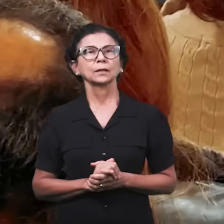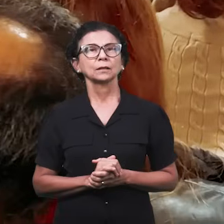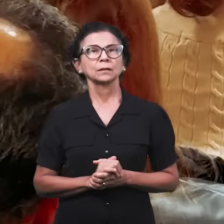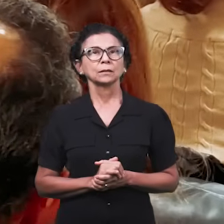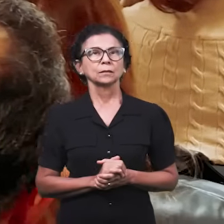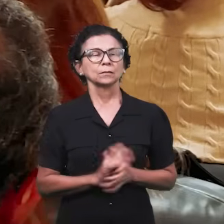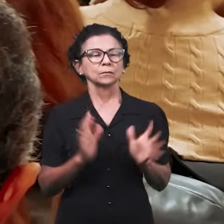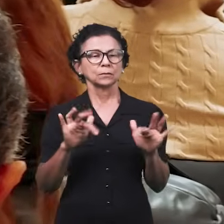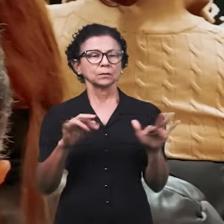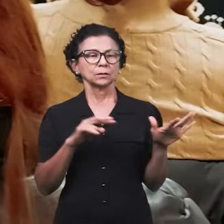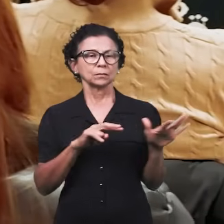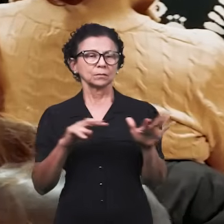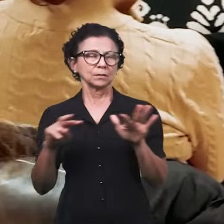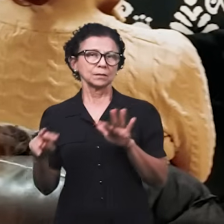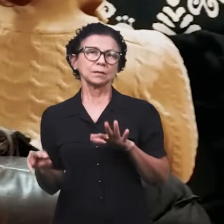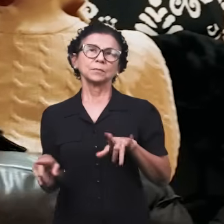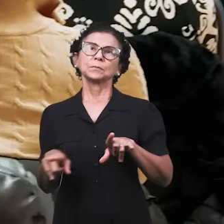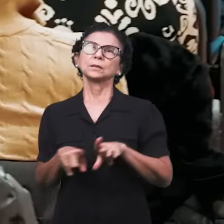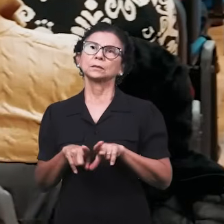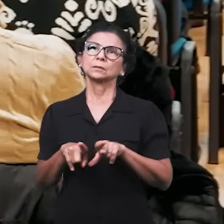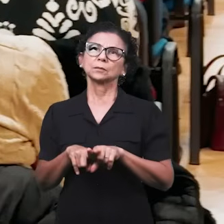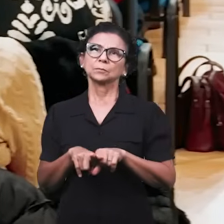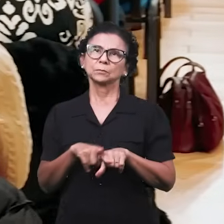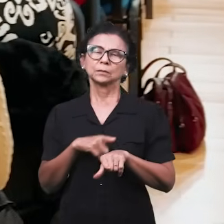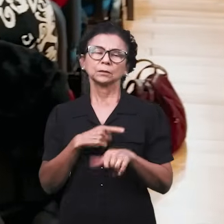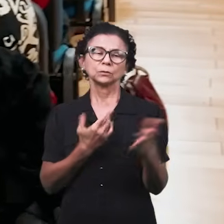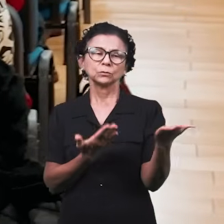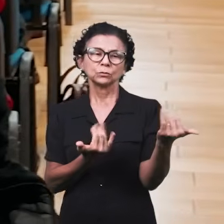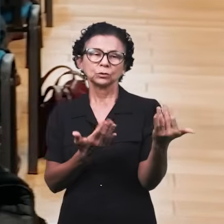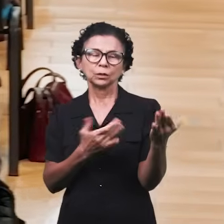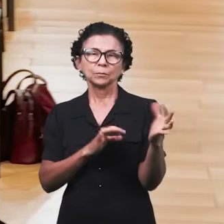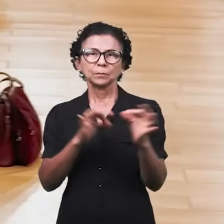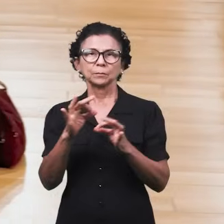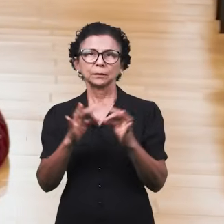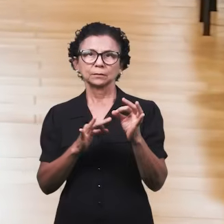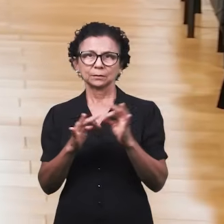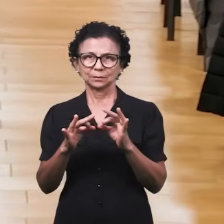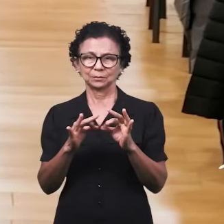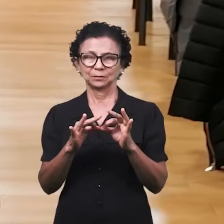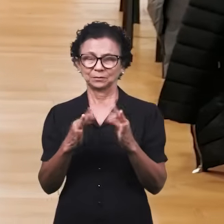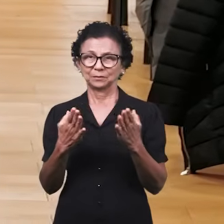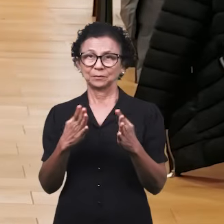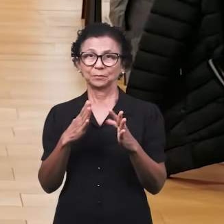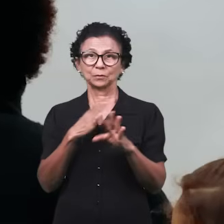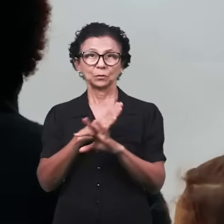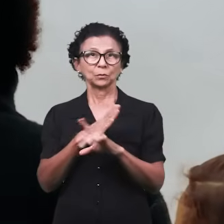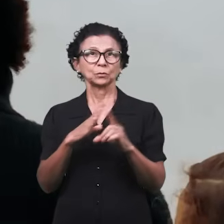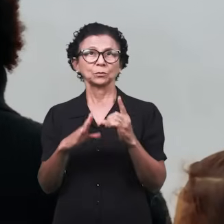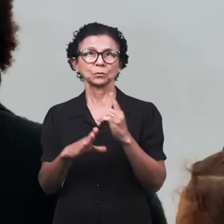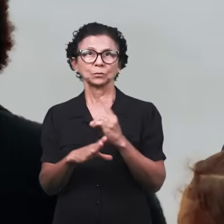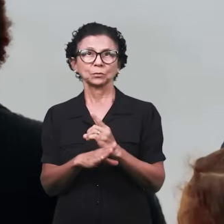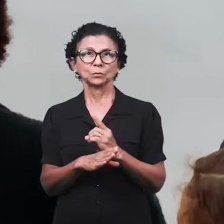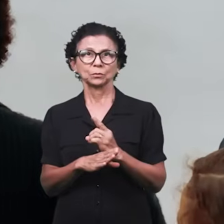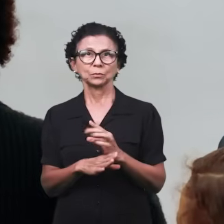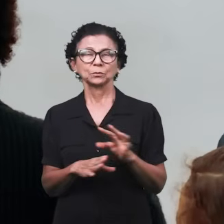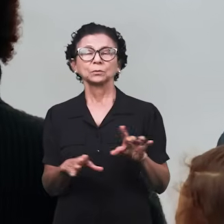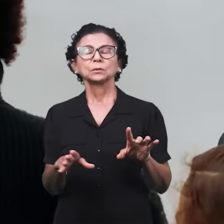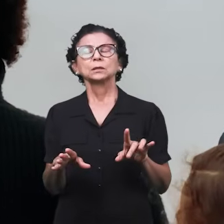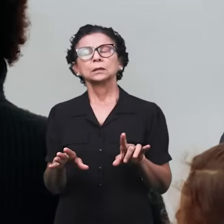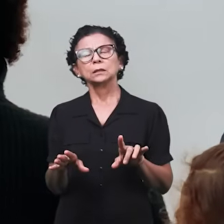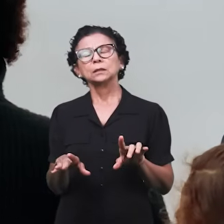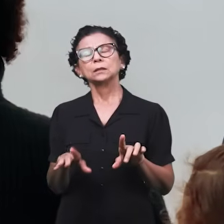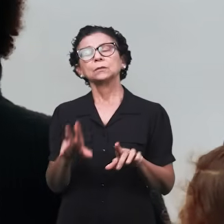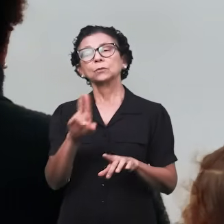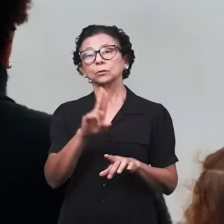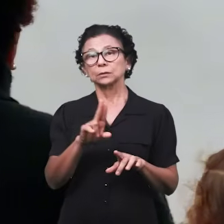culto foi realizado com os jovens plenamente envolvidos em todas as etapas da preparação para o culto. Além disso, foram usados na condução do